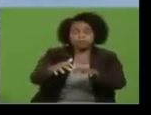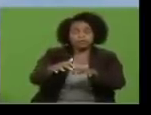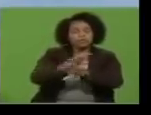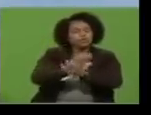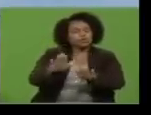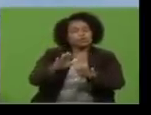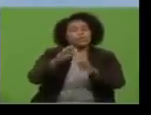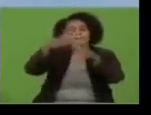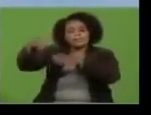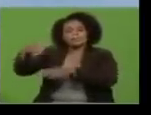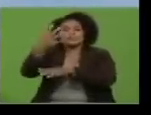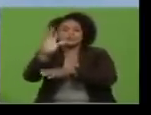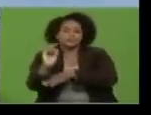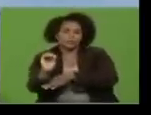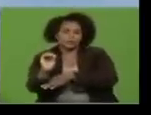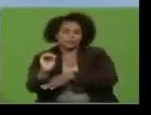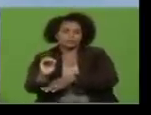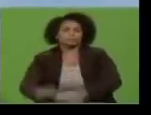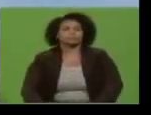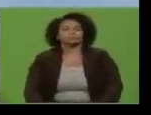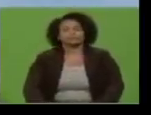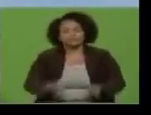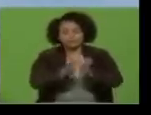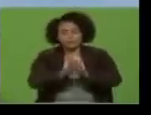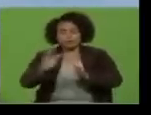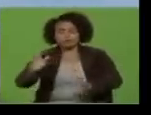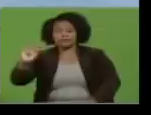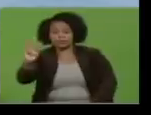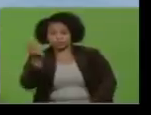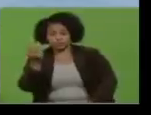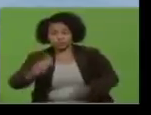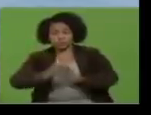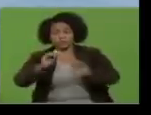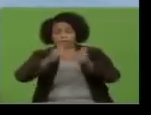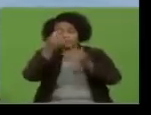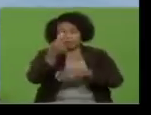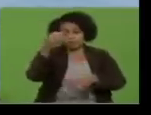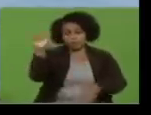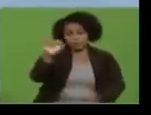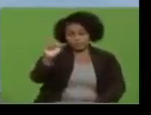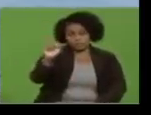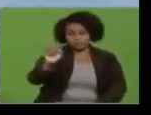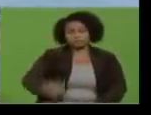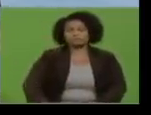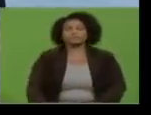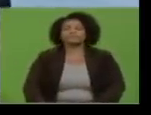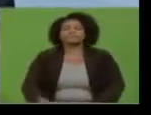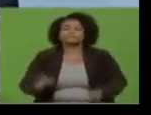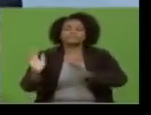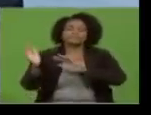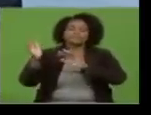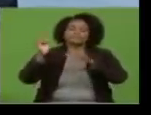A fase 2, esta que começa a 1 de setembro, envolve as seguintes áreas: